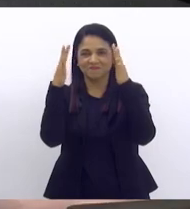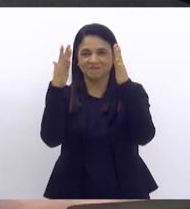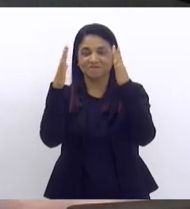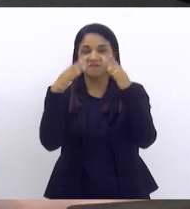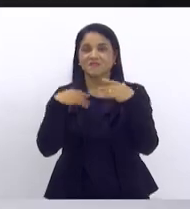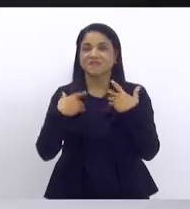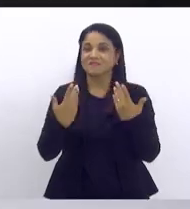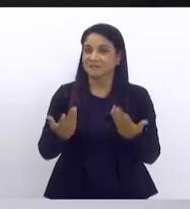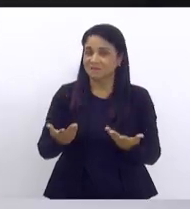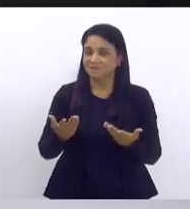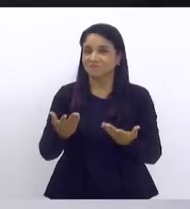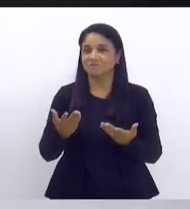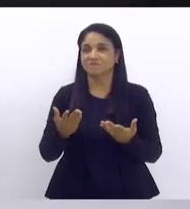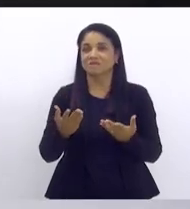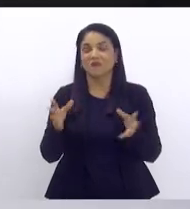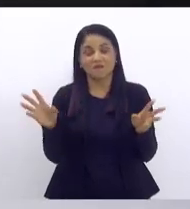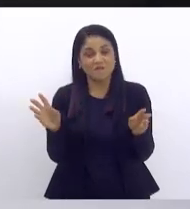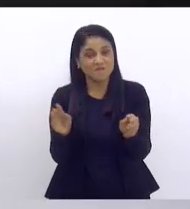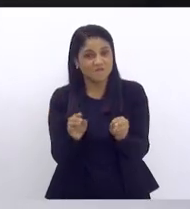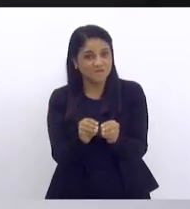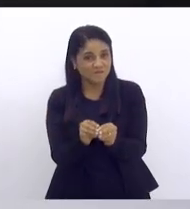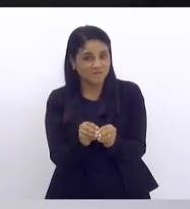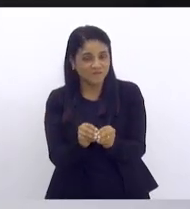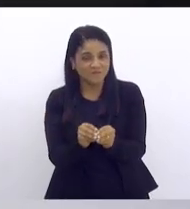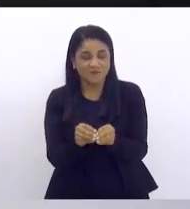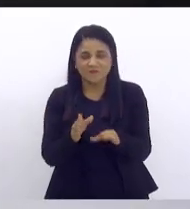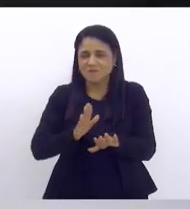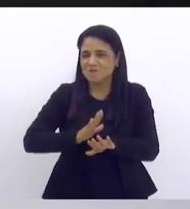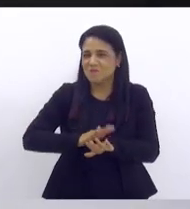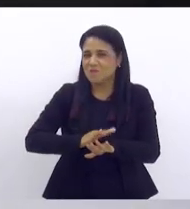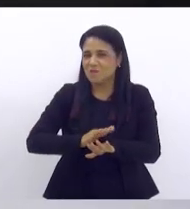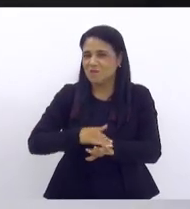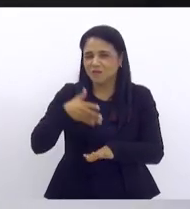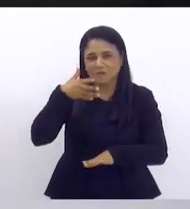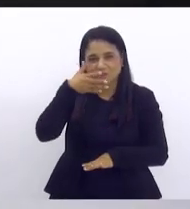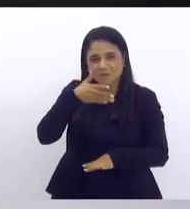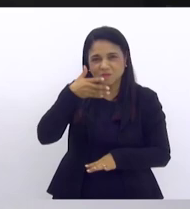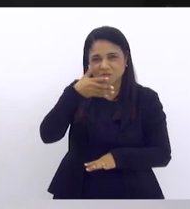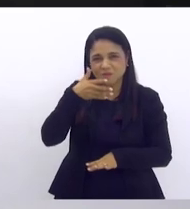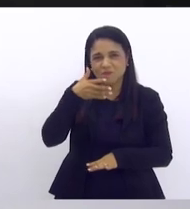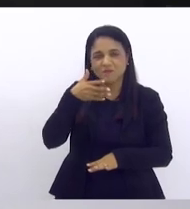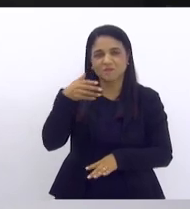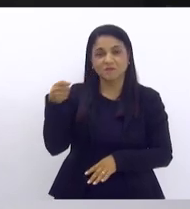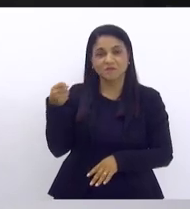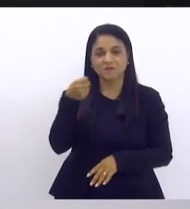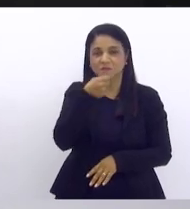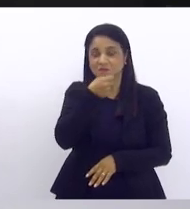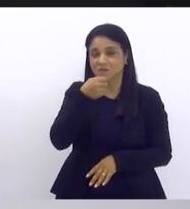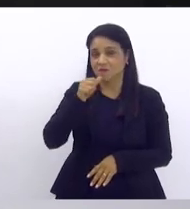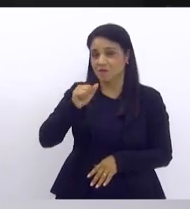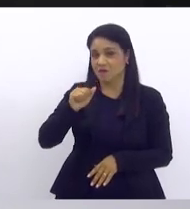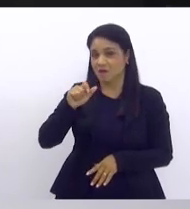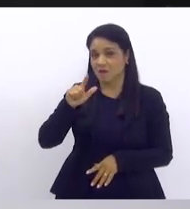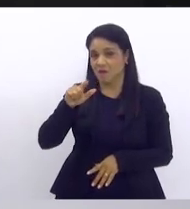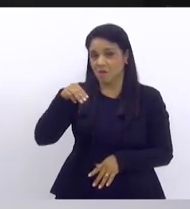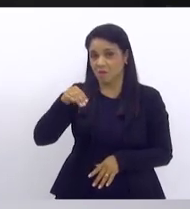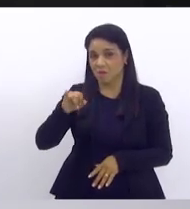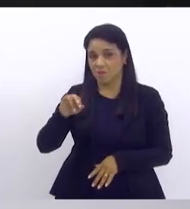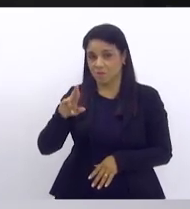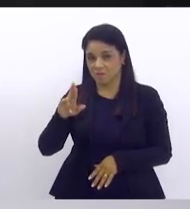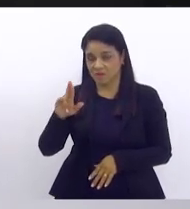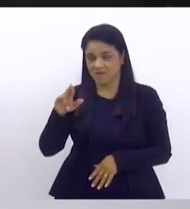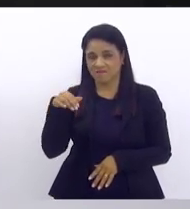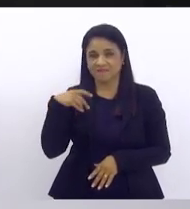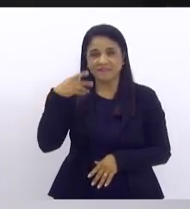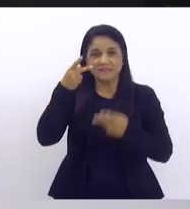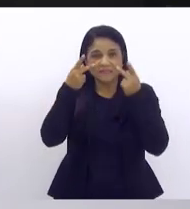Muito bem, para a gente poder finalizar esse momento de fala, eu queria chamar o Almir Bellarmino para um testemunho